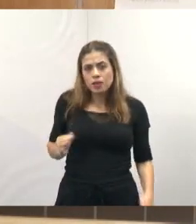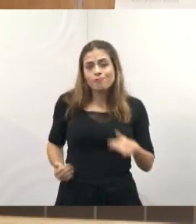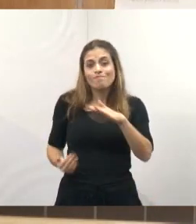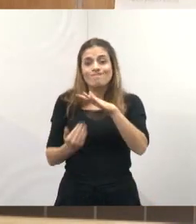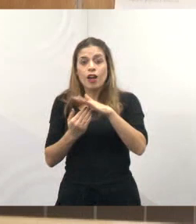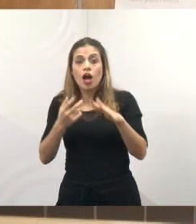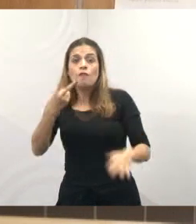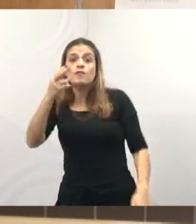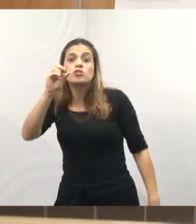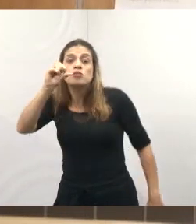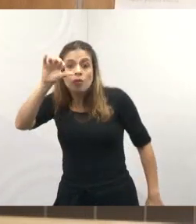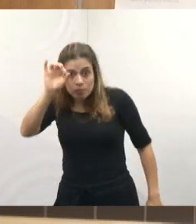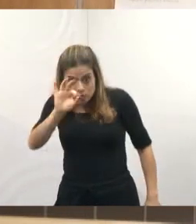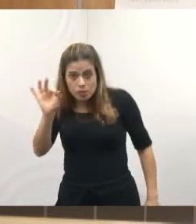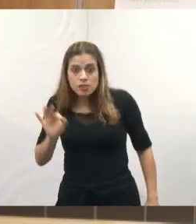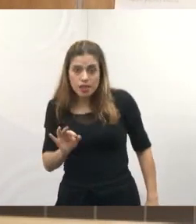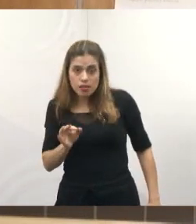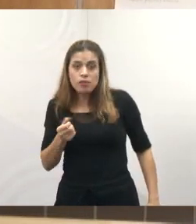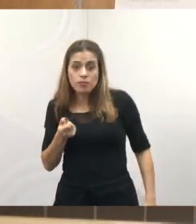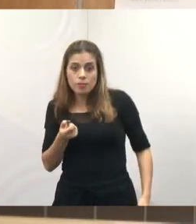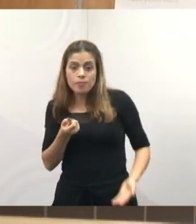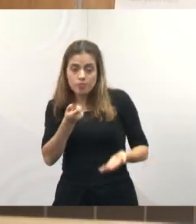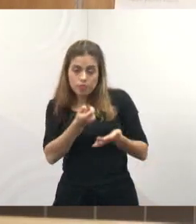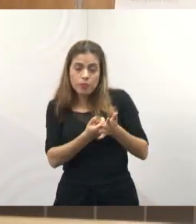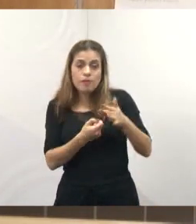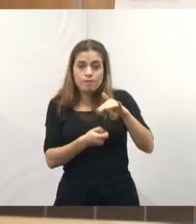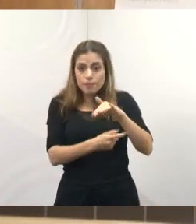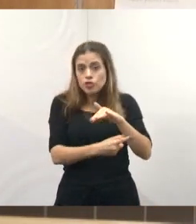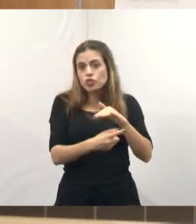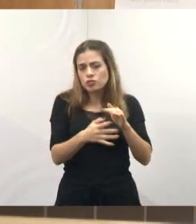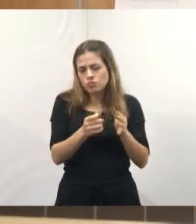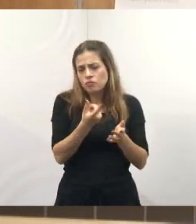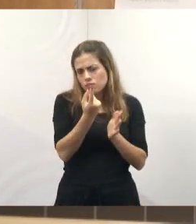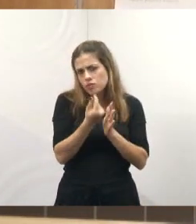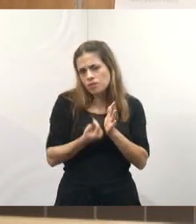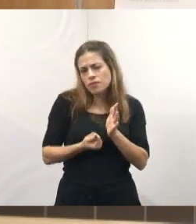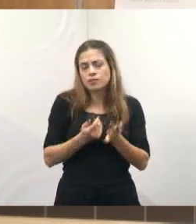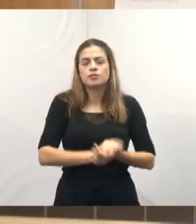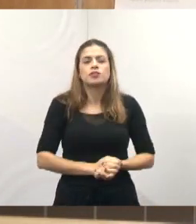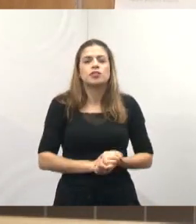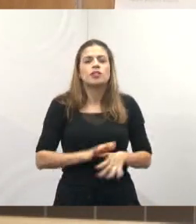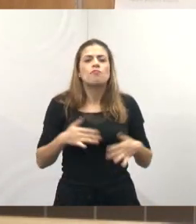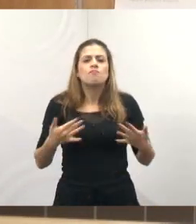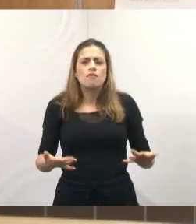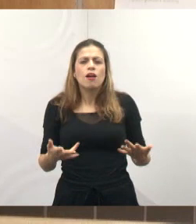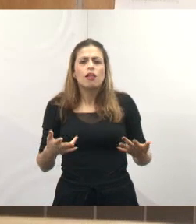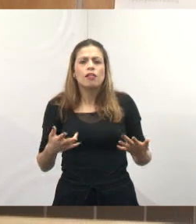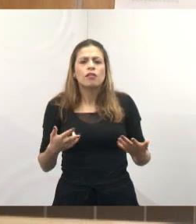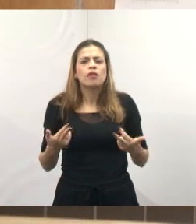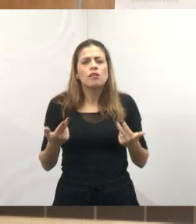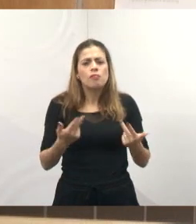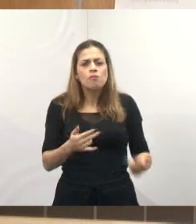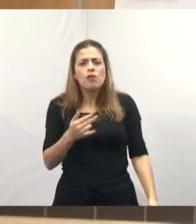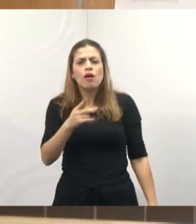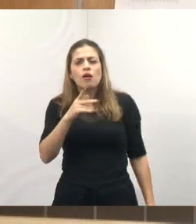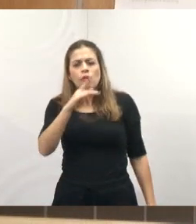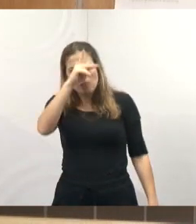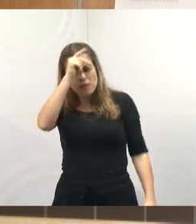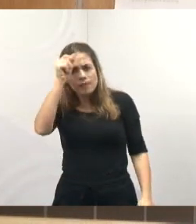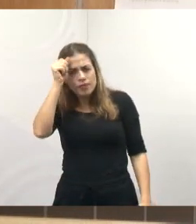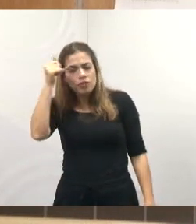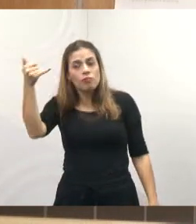a aplicação do orçamento. Nós percebemos, como o próprio prefeito nos falou, que ele